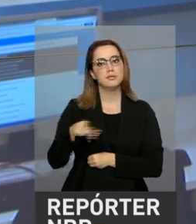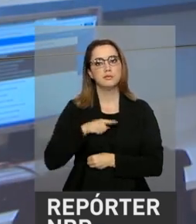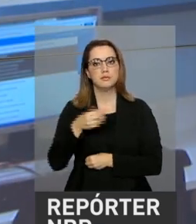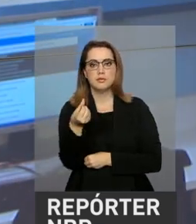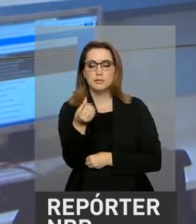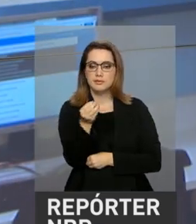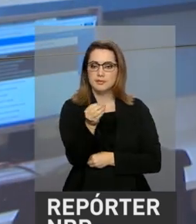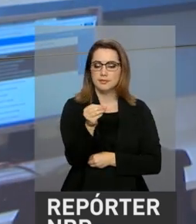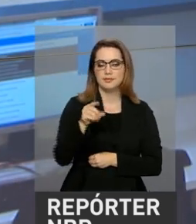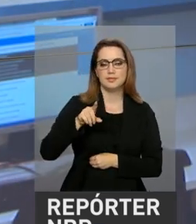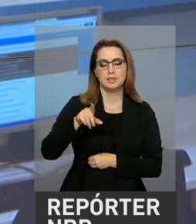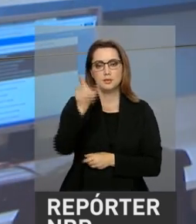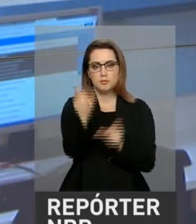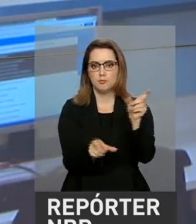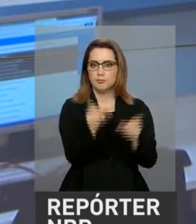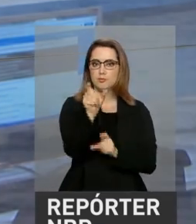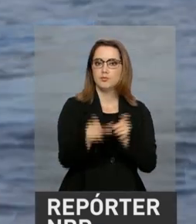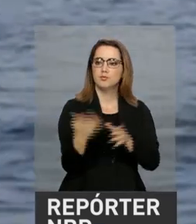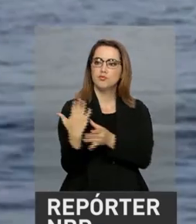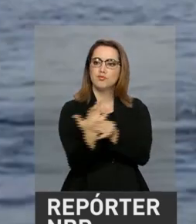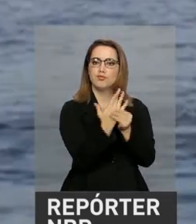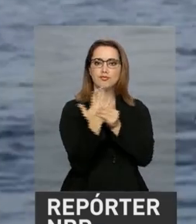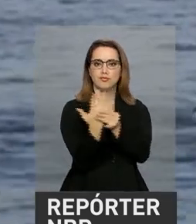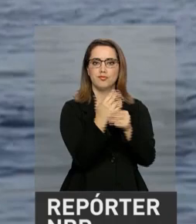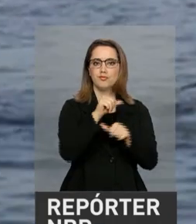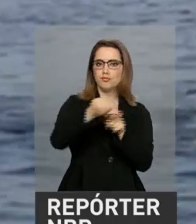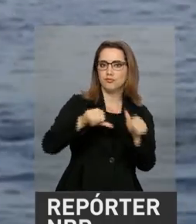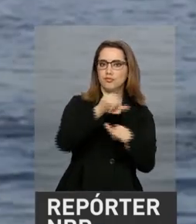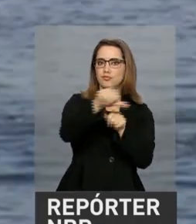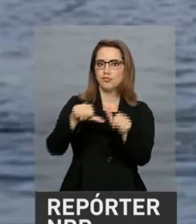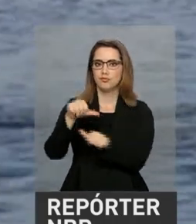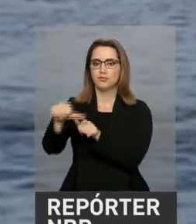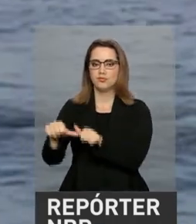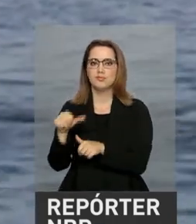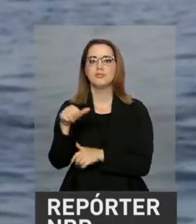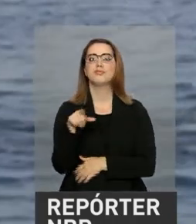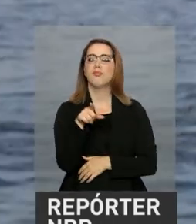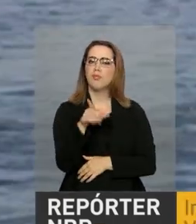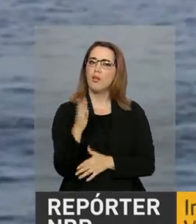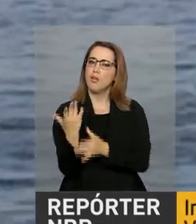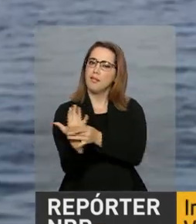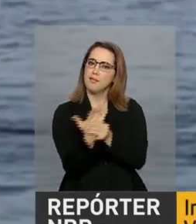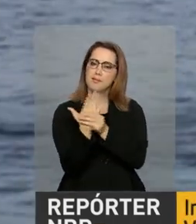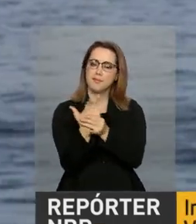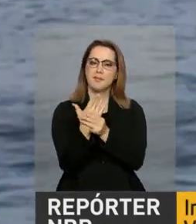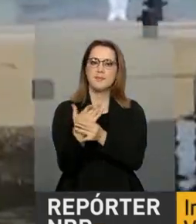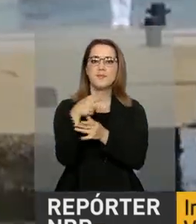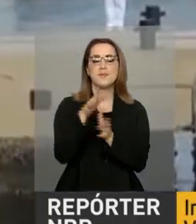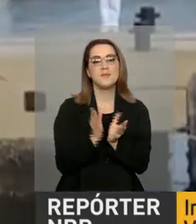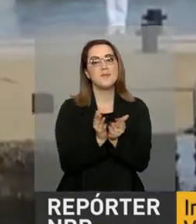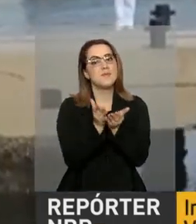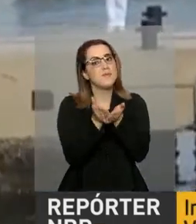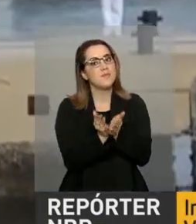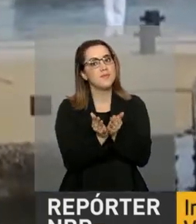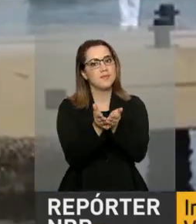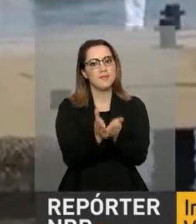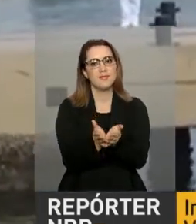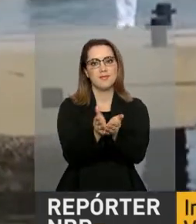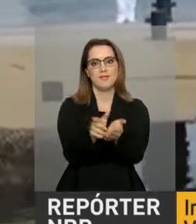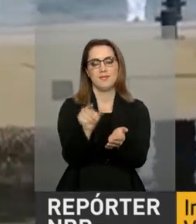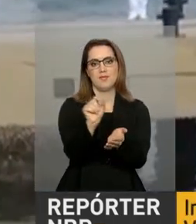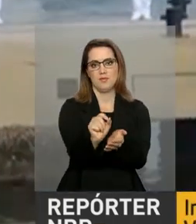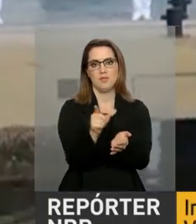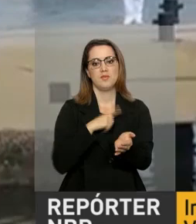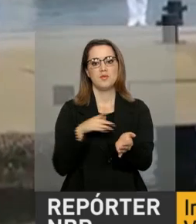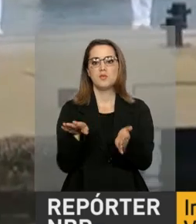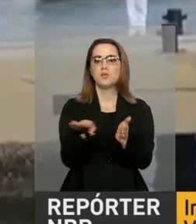participar do revezamento a lamparina atravessou a Bahia de Guanabara de barco ela foi recebida na